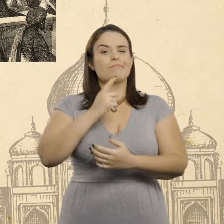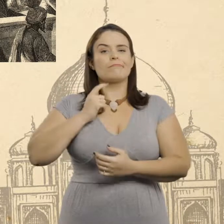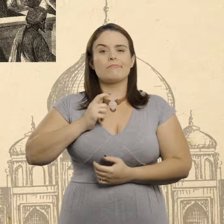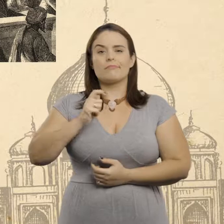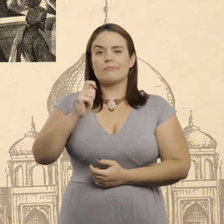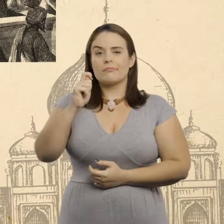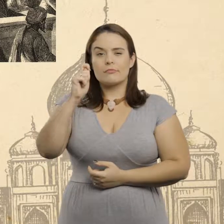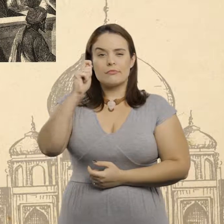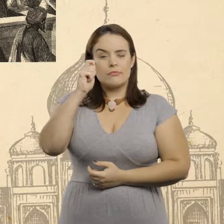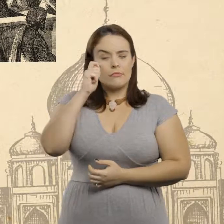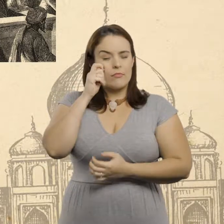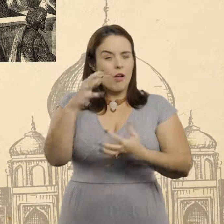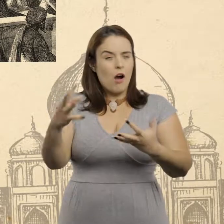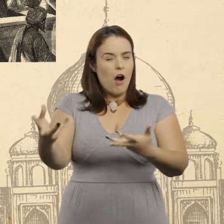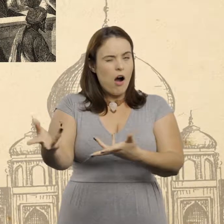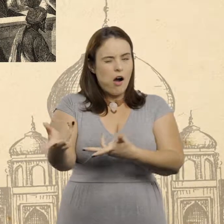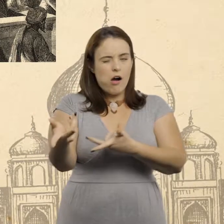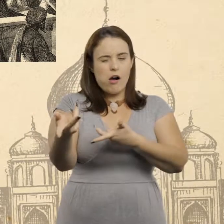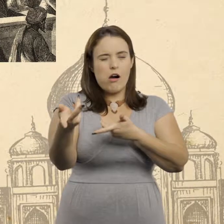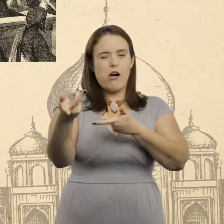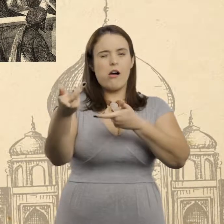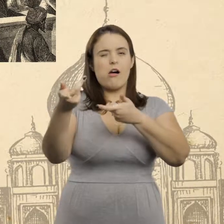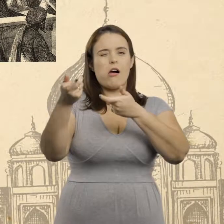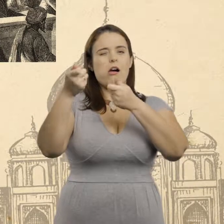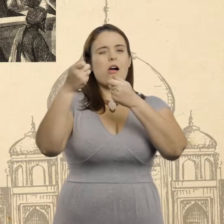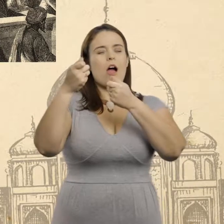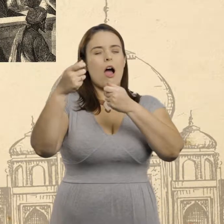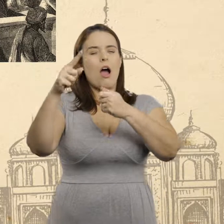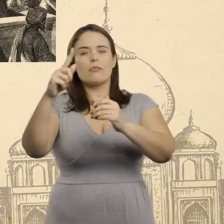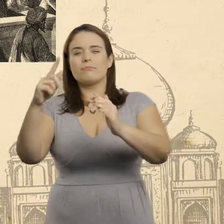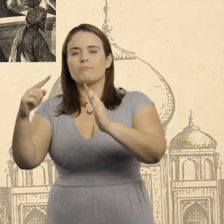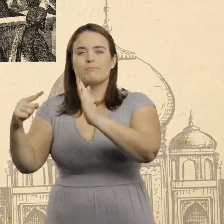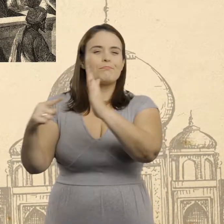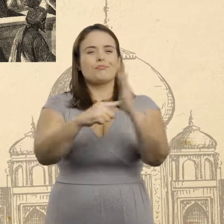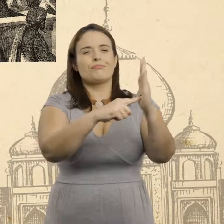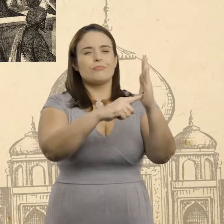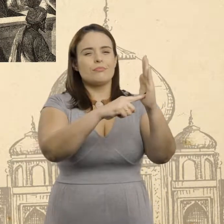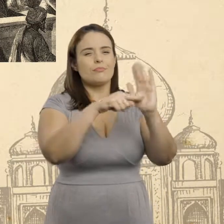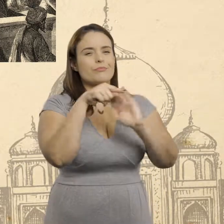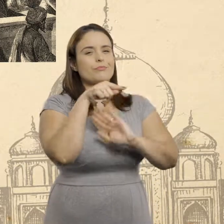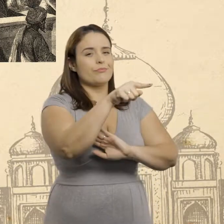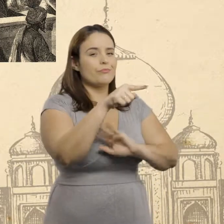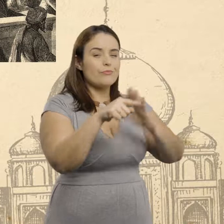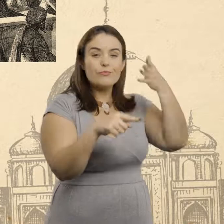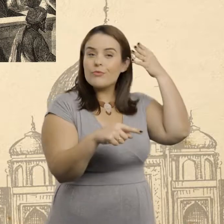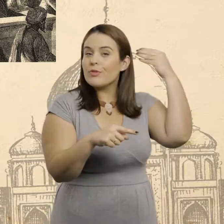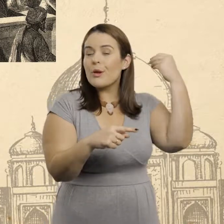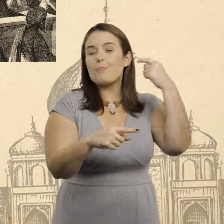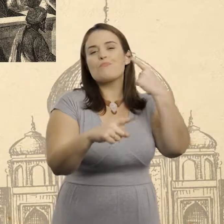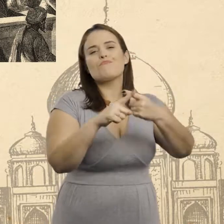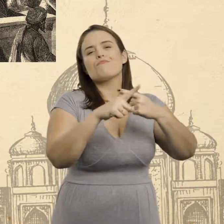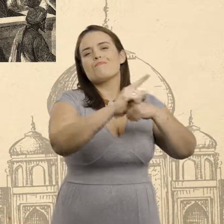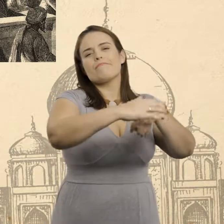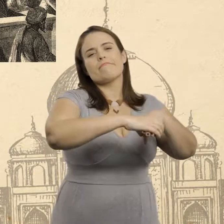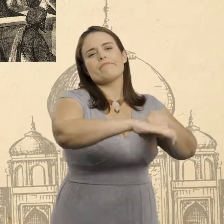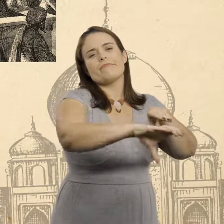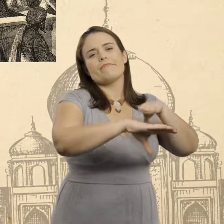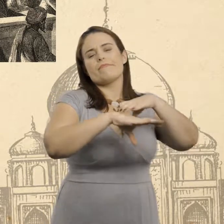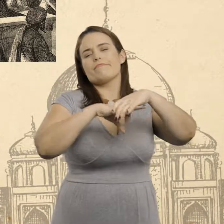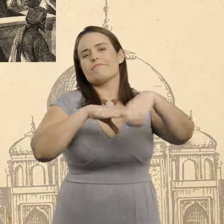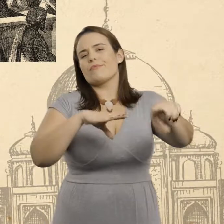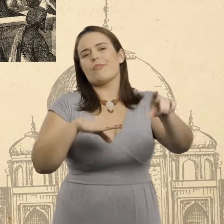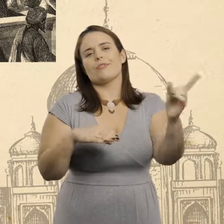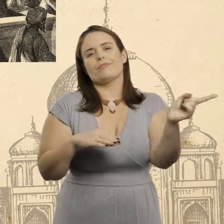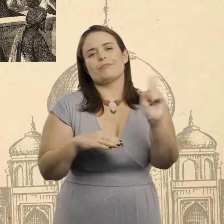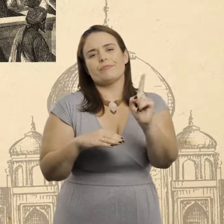detetive Fix convenceu os sacerdotes a denunciarem Passepartout por ter entrado num templo sem tirar os sapatos.